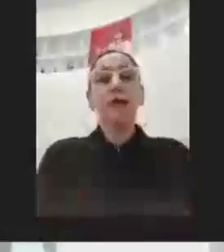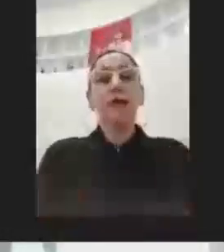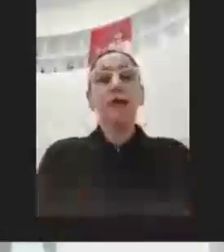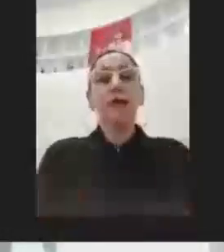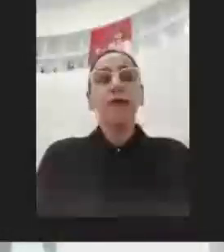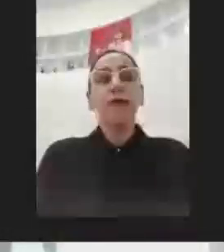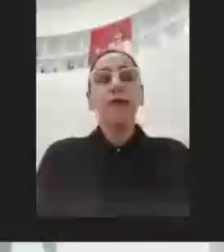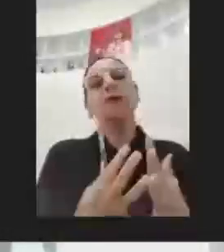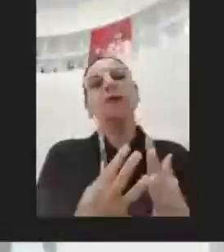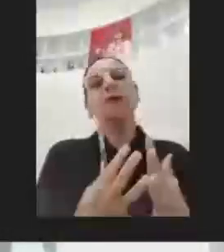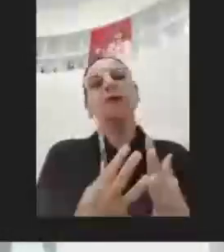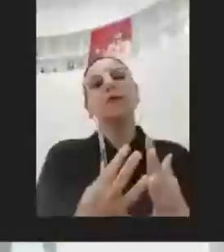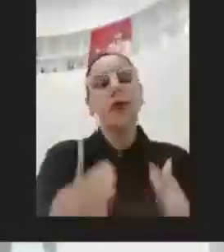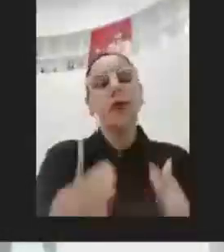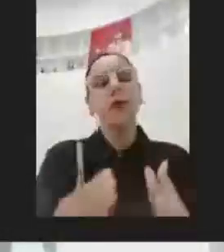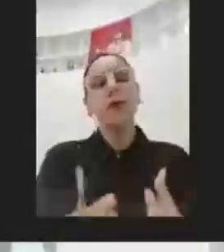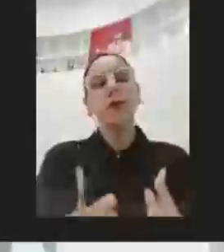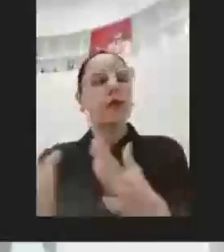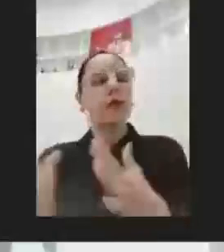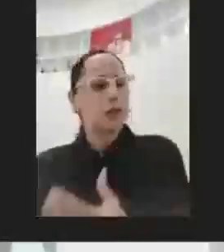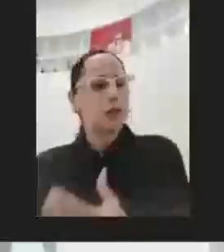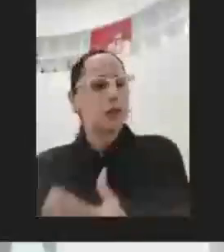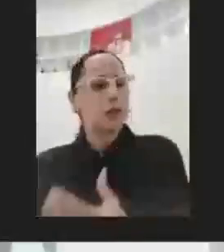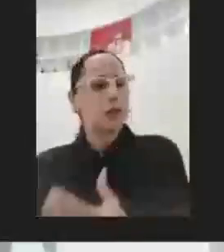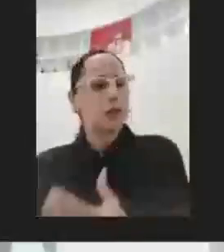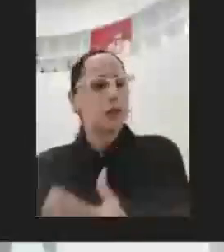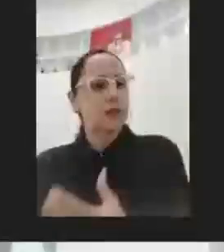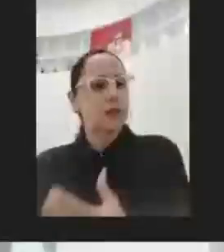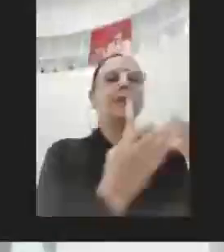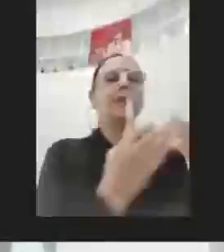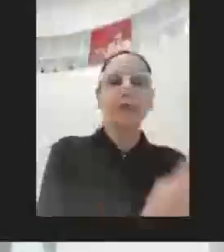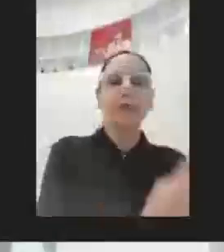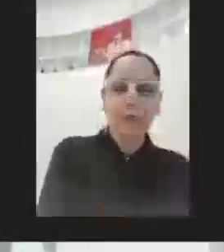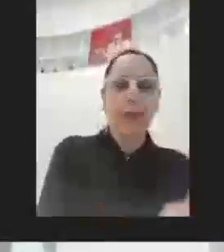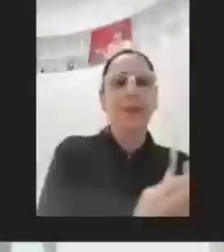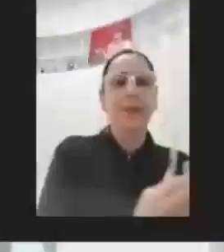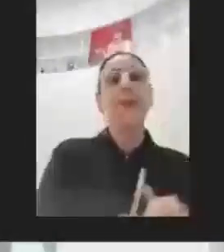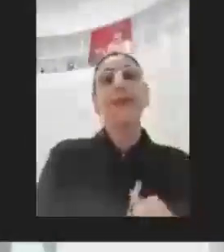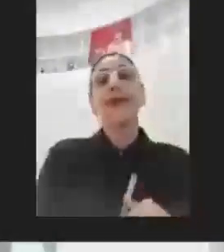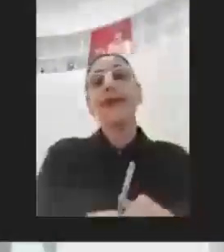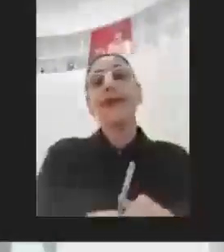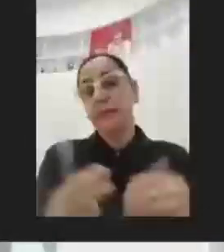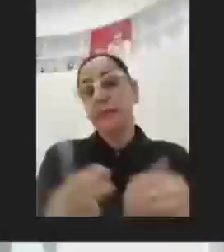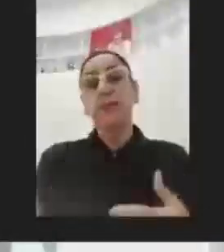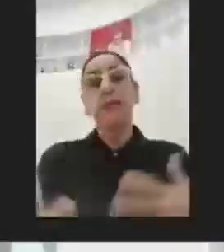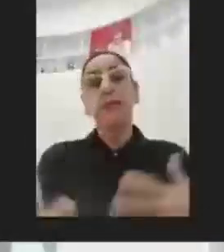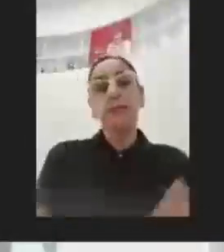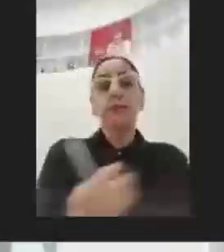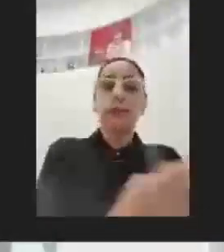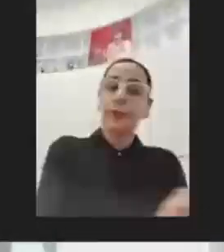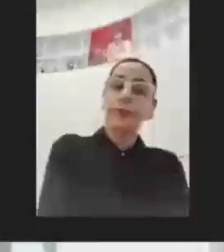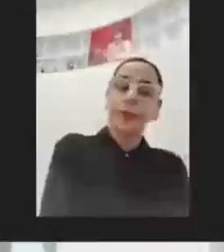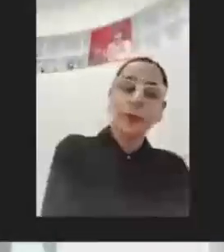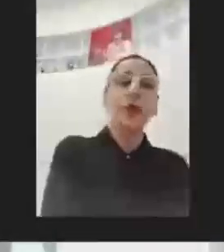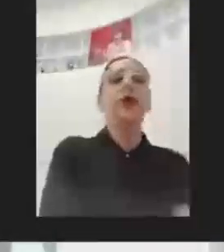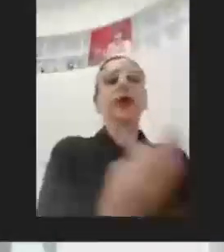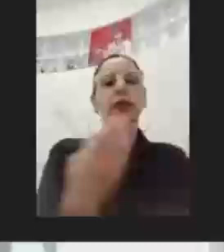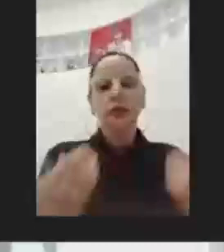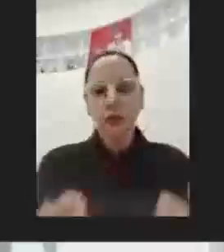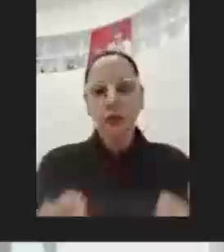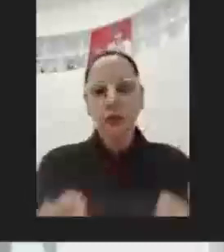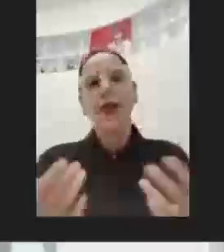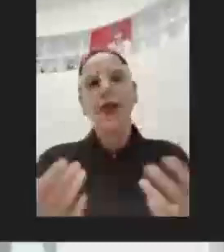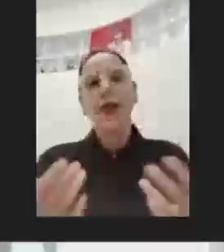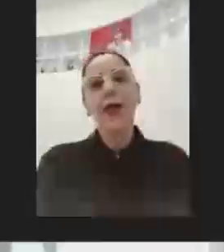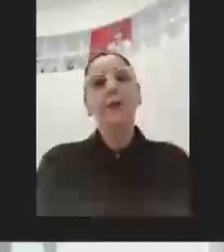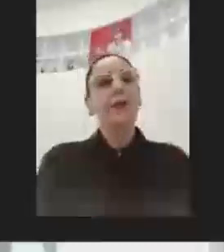materno. E ver todo esse contexto, se realmente esse nenenzinho tem condições de mamar, se ele vai mamar, e ao invés de prescrever